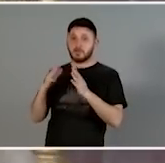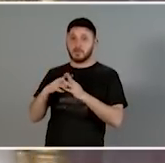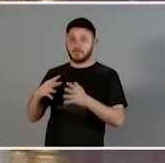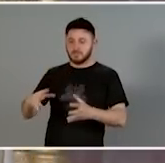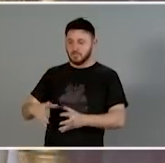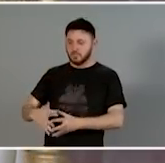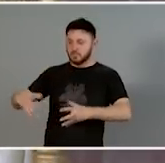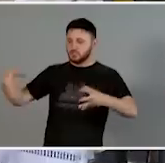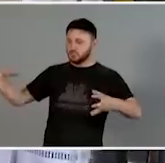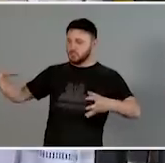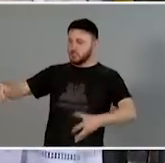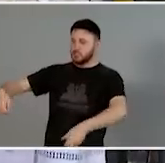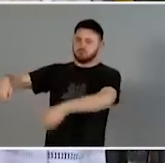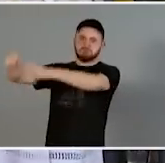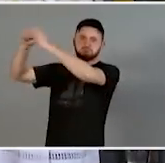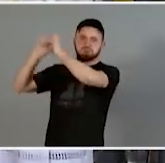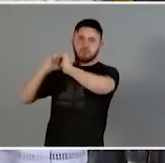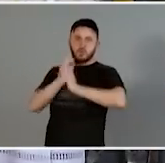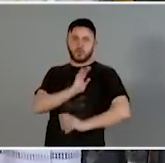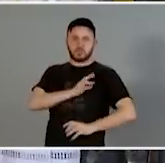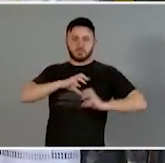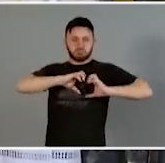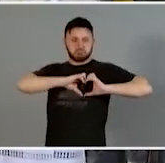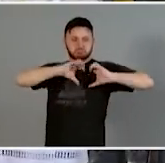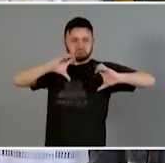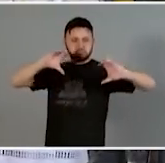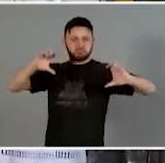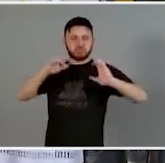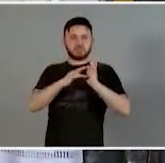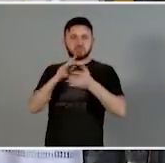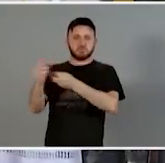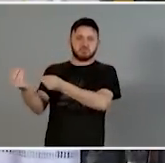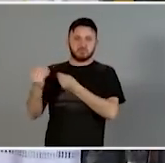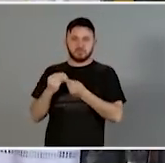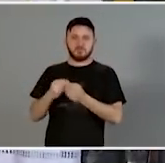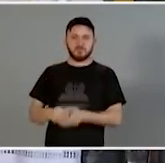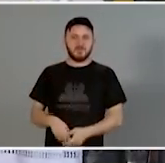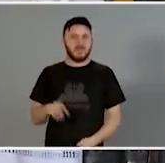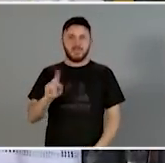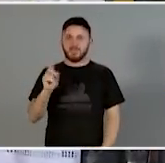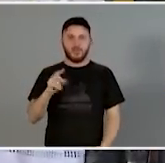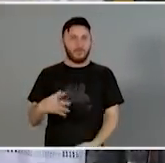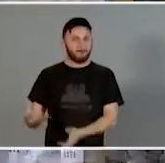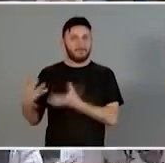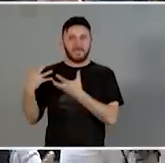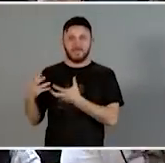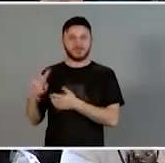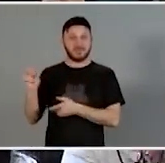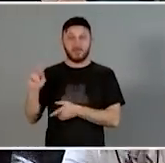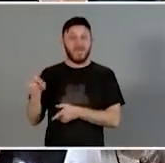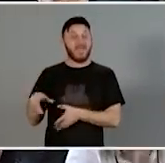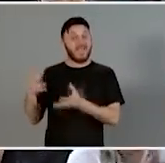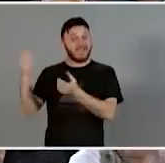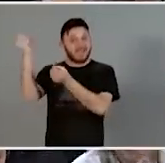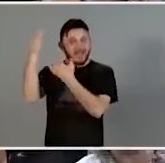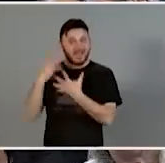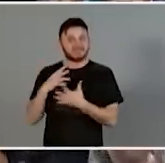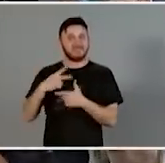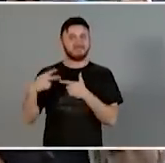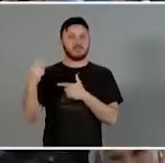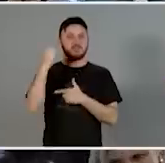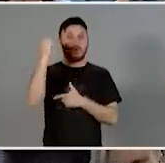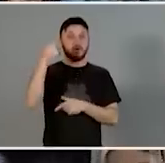cheios daquilo que o coração de Jesus nos concedeu. Isso não é peso, isso é graça, é vitória,